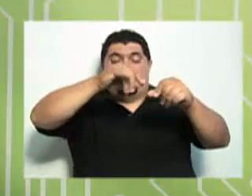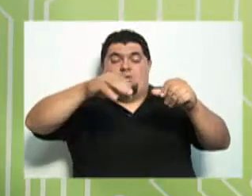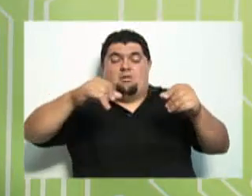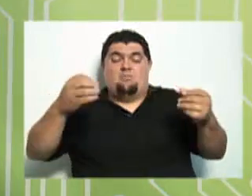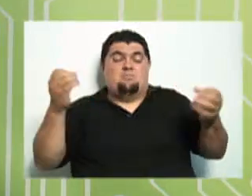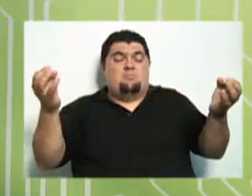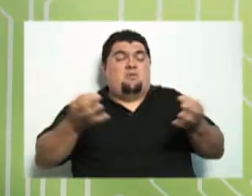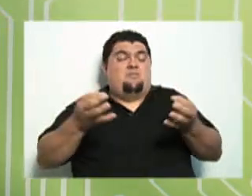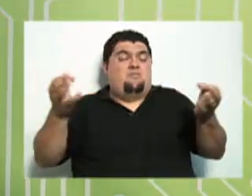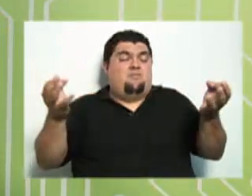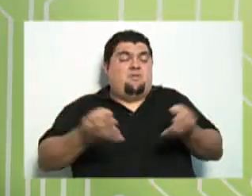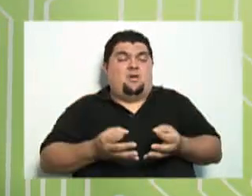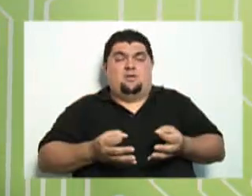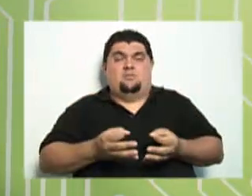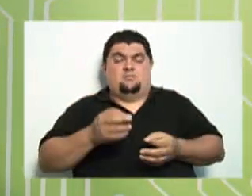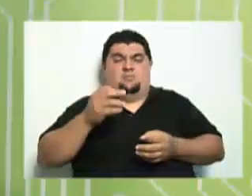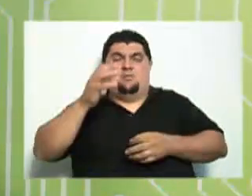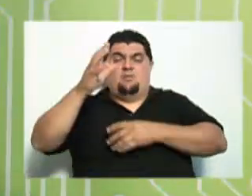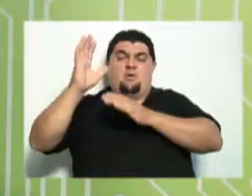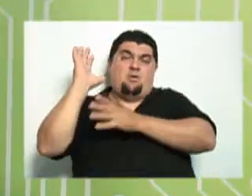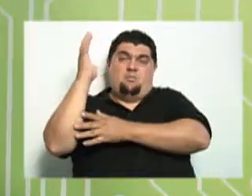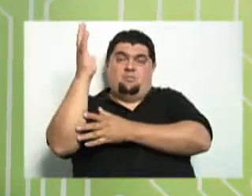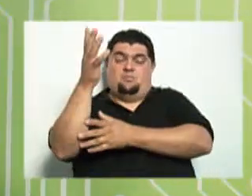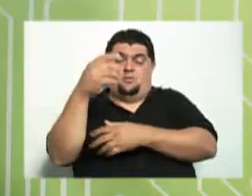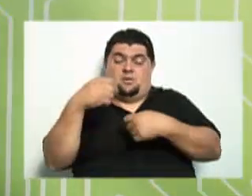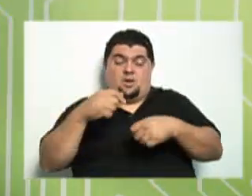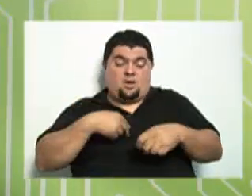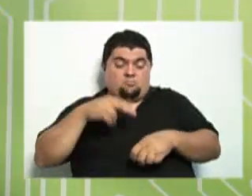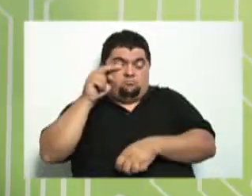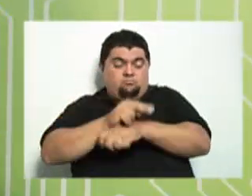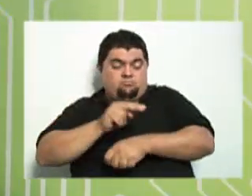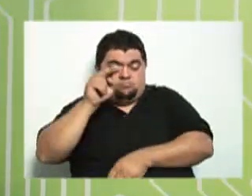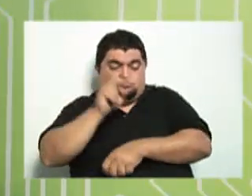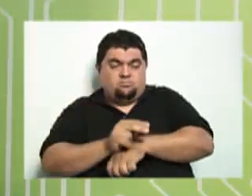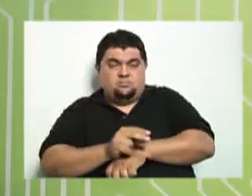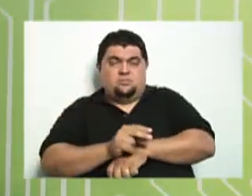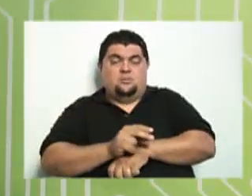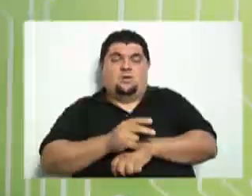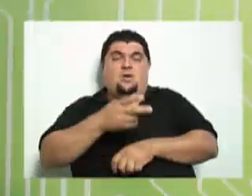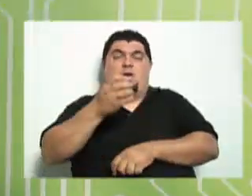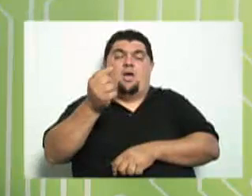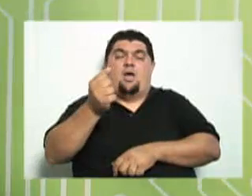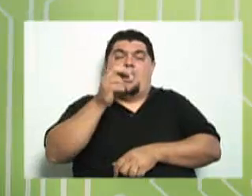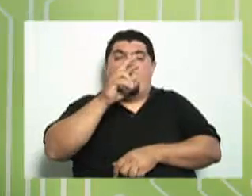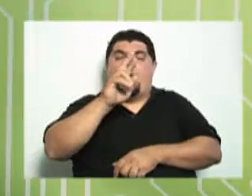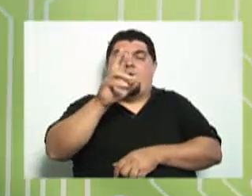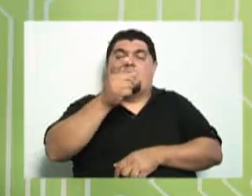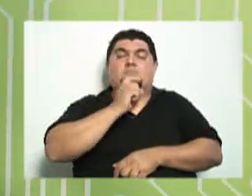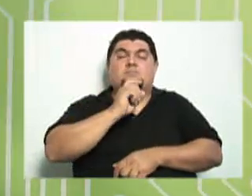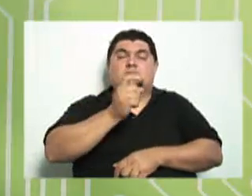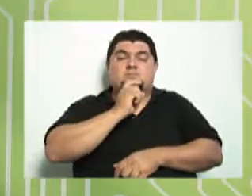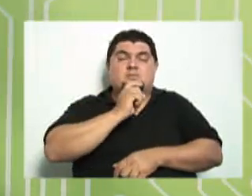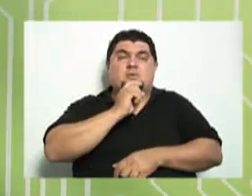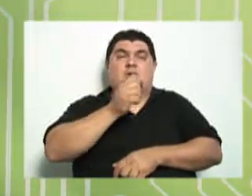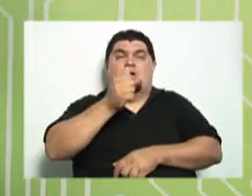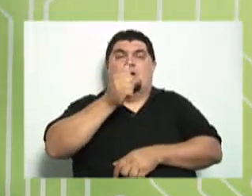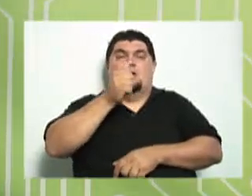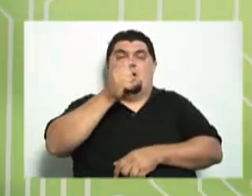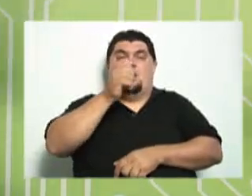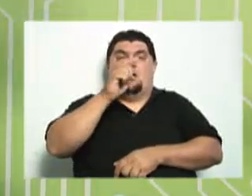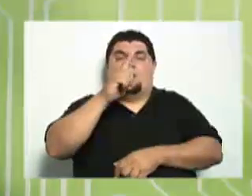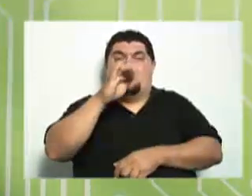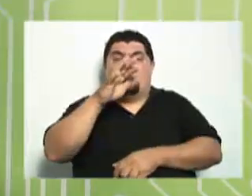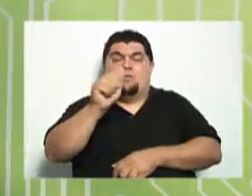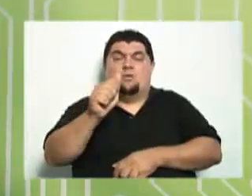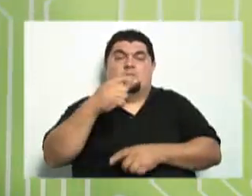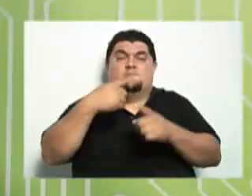meio ambiente está ligado a manter essa fertilidade das terras, manter a qualidade do ar que a gente respira, da água que a gente consome, de todo